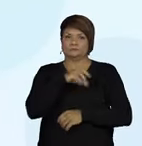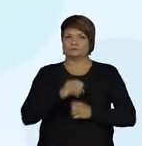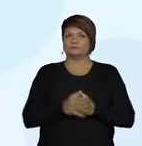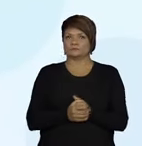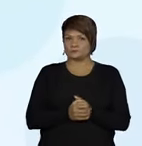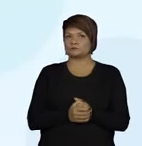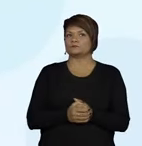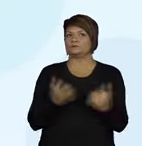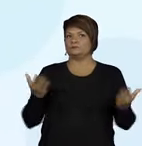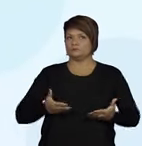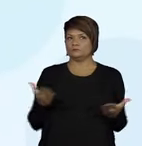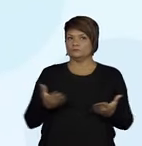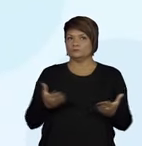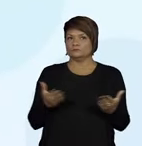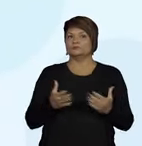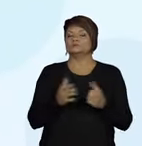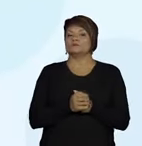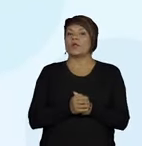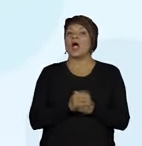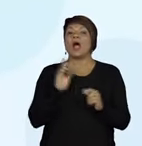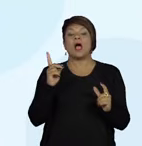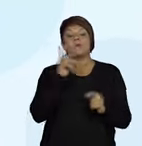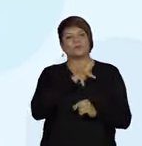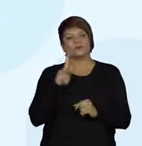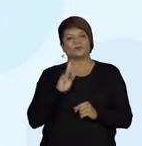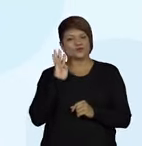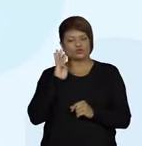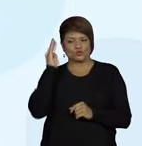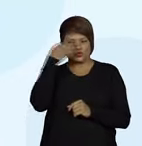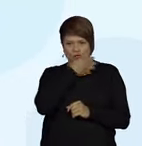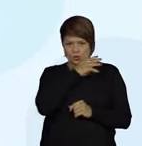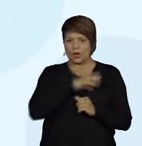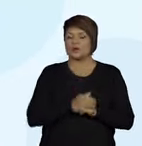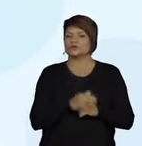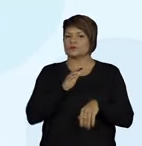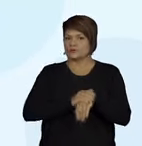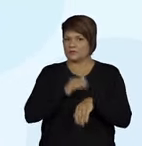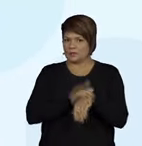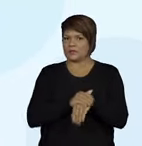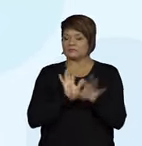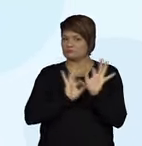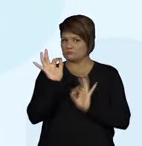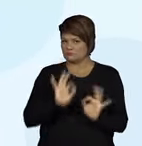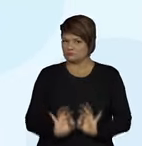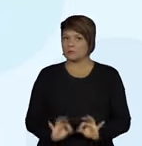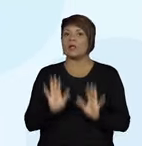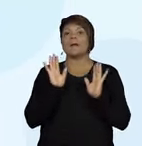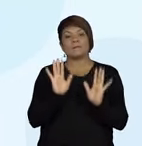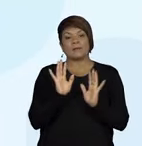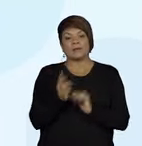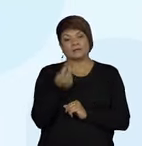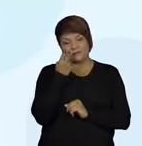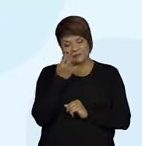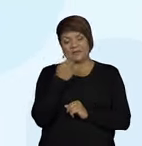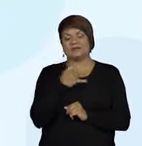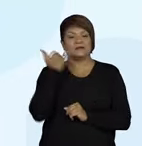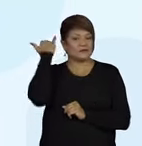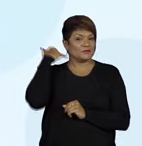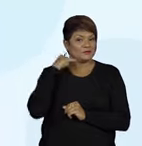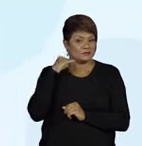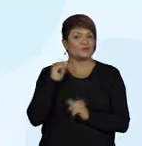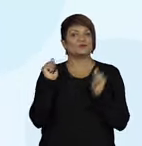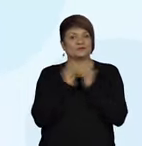vocês vão assistir foi elaborada pelo professor Joelson, mas vocês vão ter que assistir com a professora Ju e com a professora Joyce,